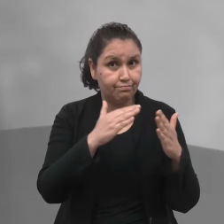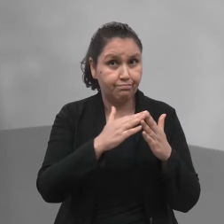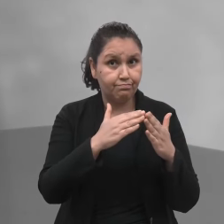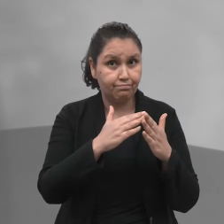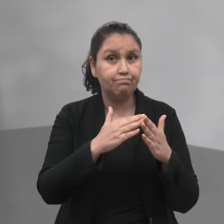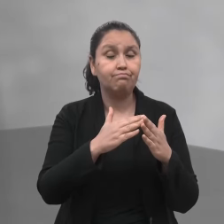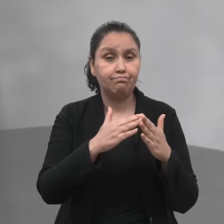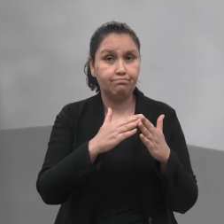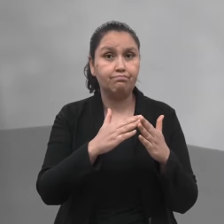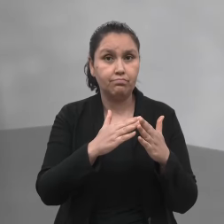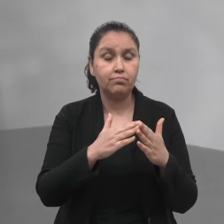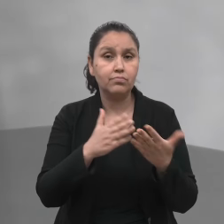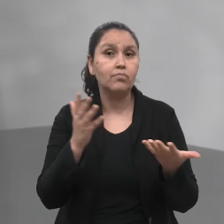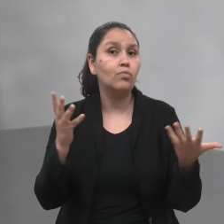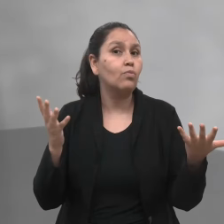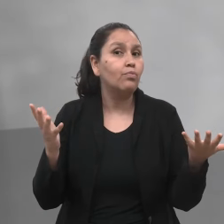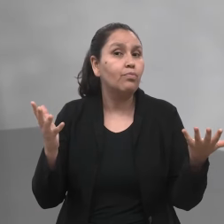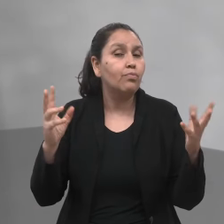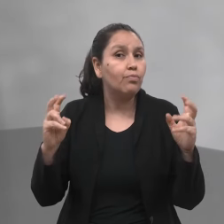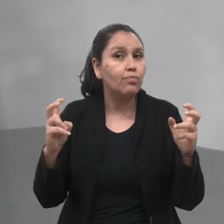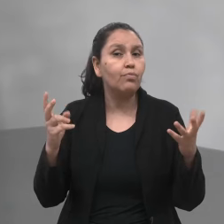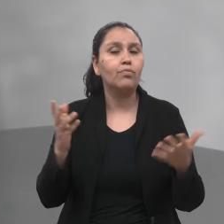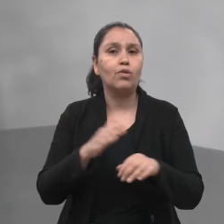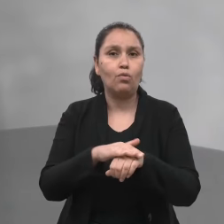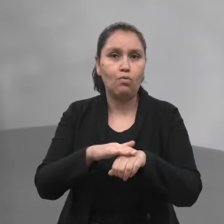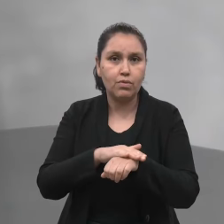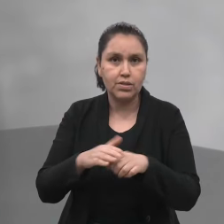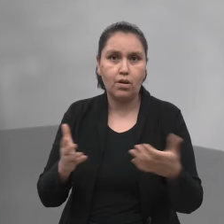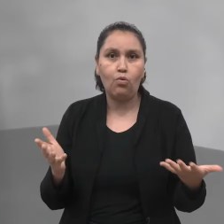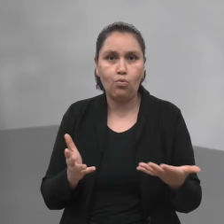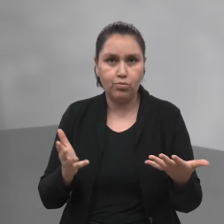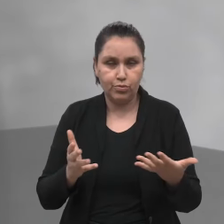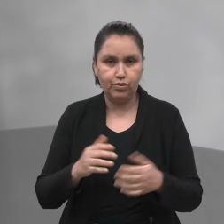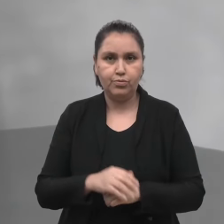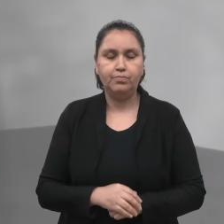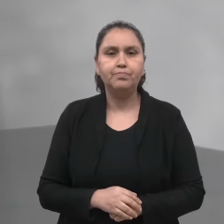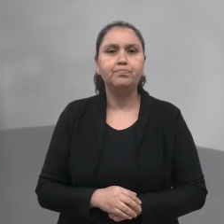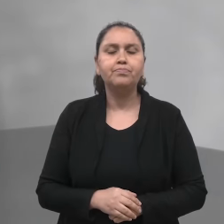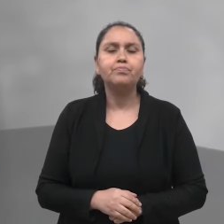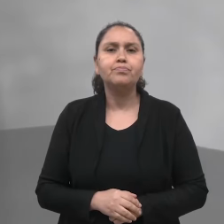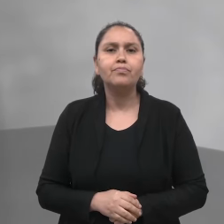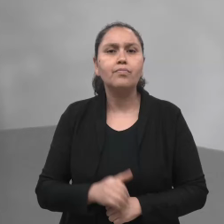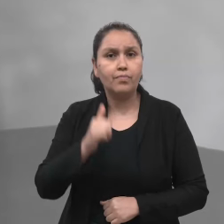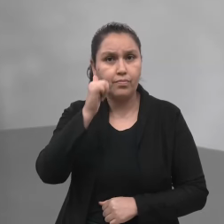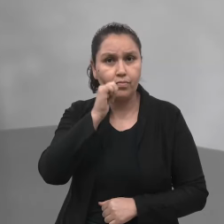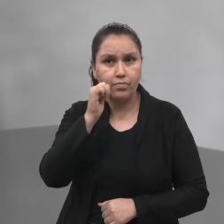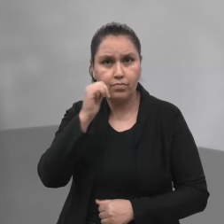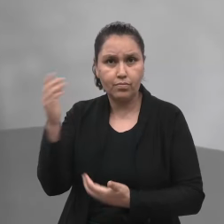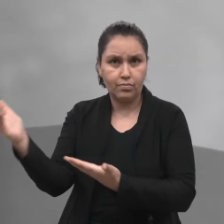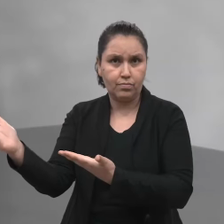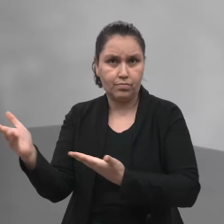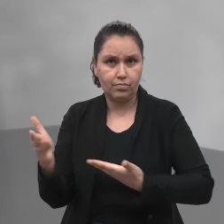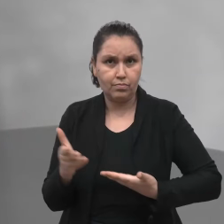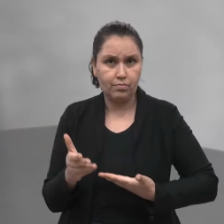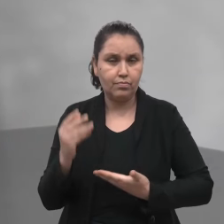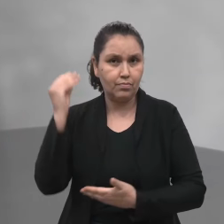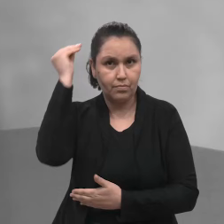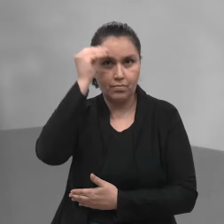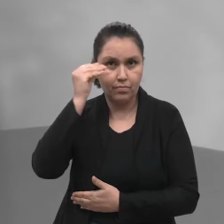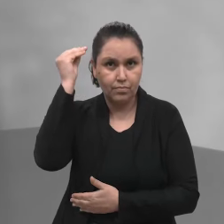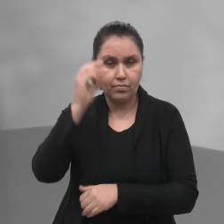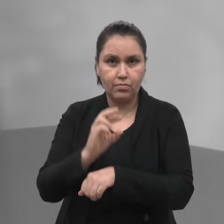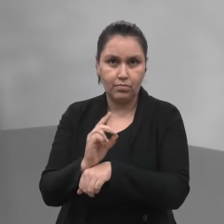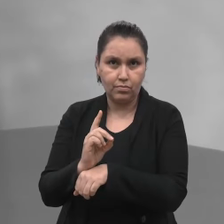quem está por perto, que vamos conversar hoje. Para falar sobre essas questões, o Câmara Entrevista recebe a psicóloga